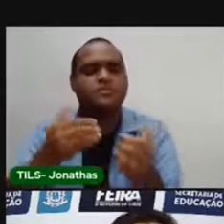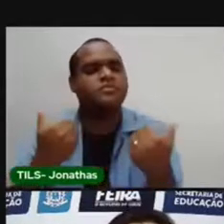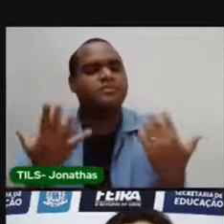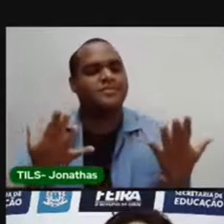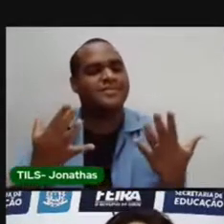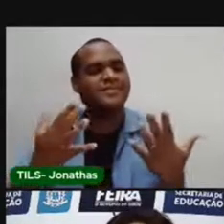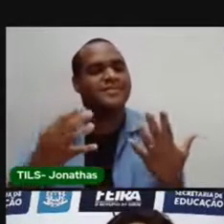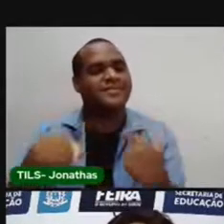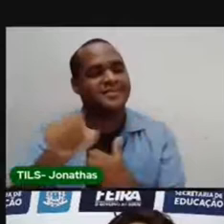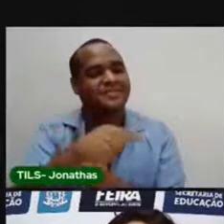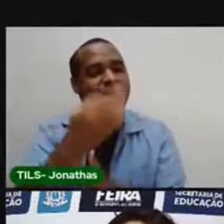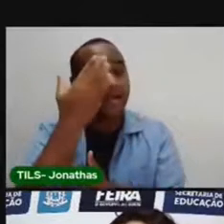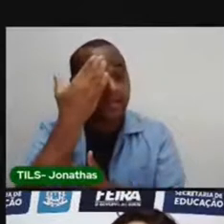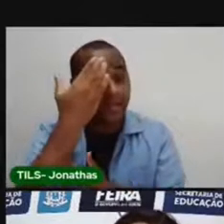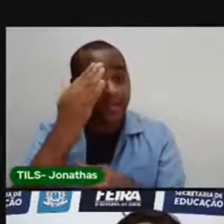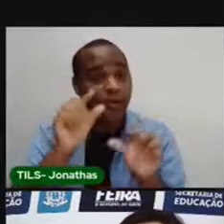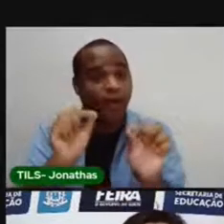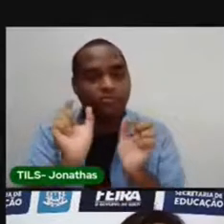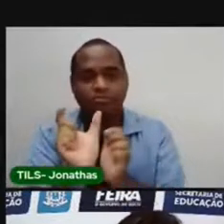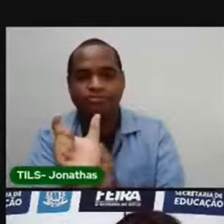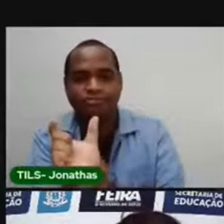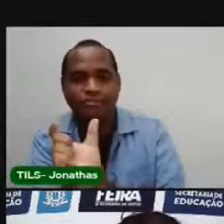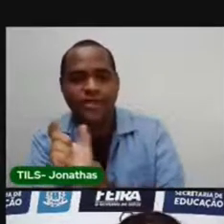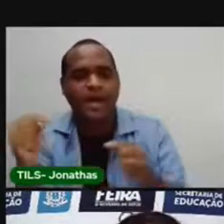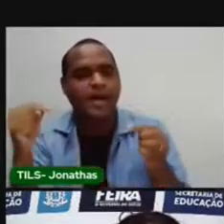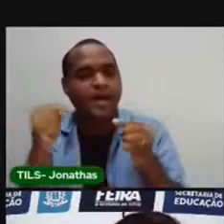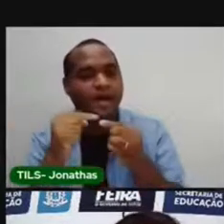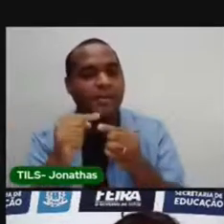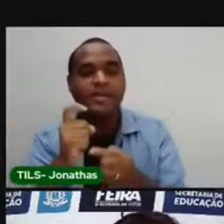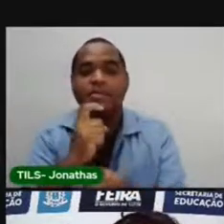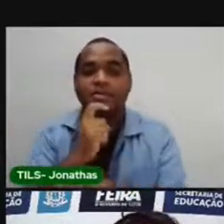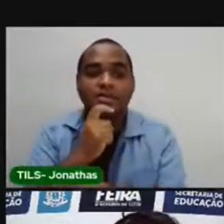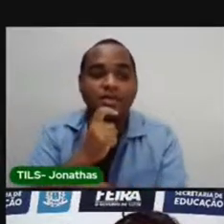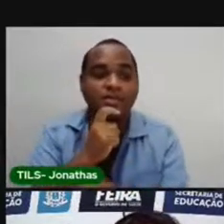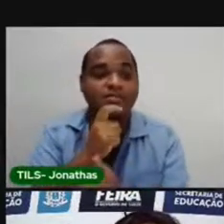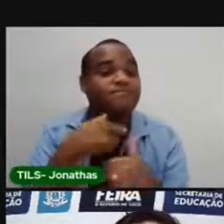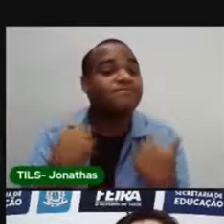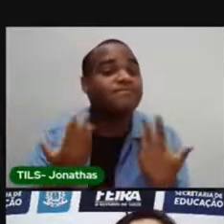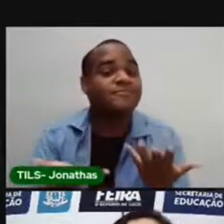qual seria a palavra que rima com gelado?